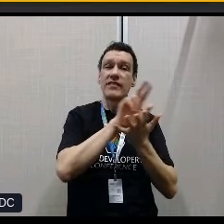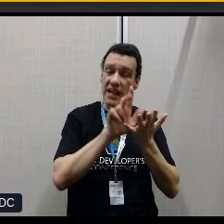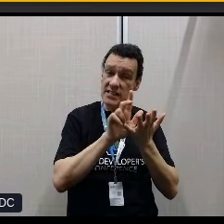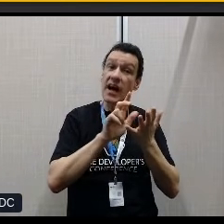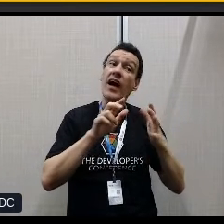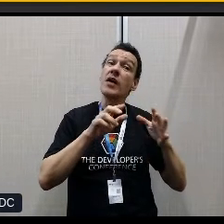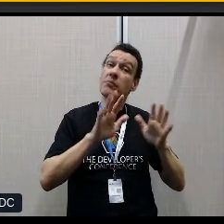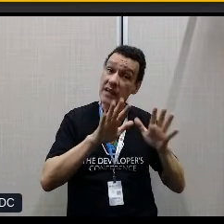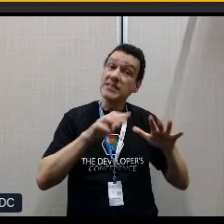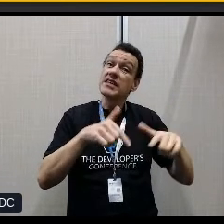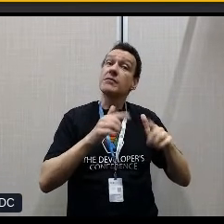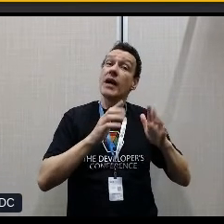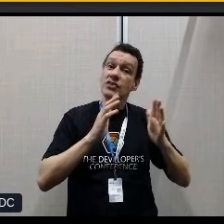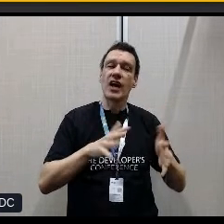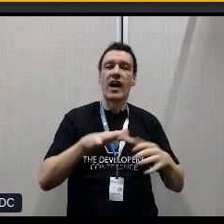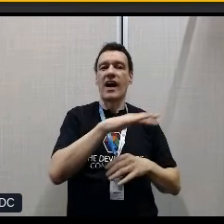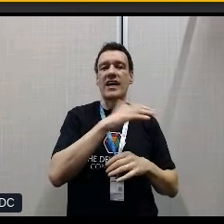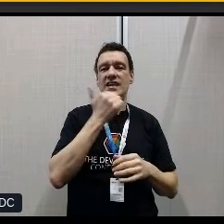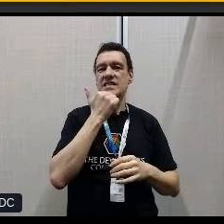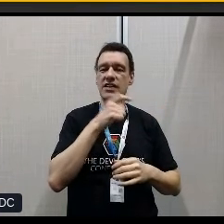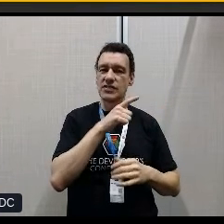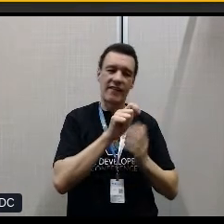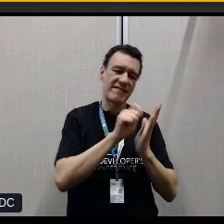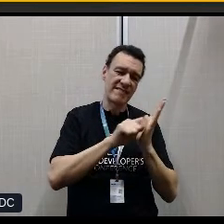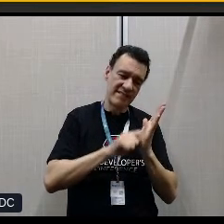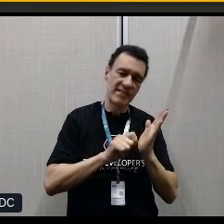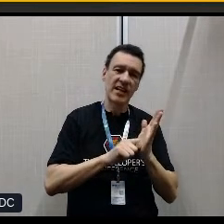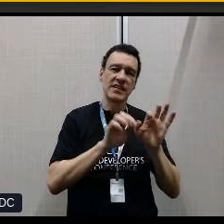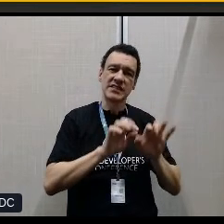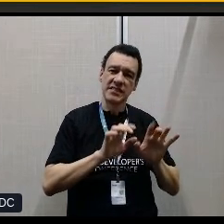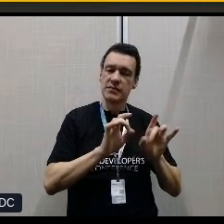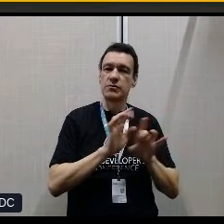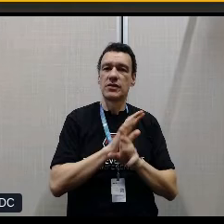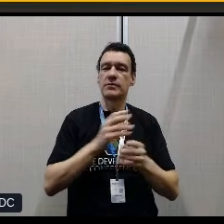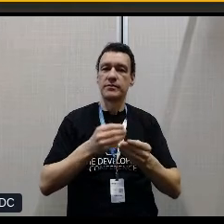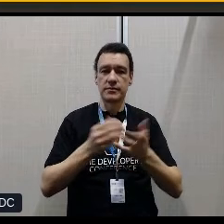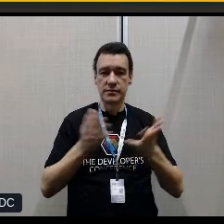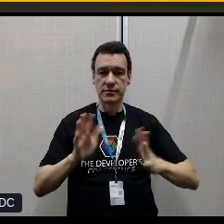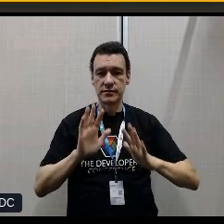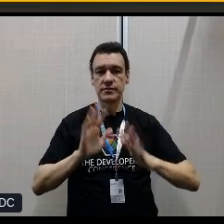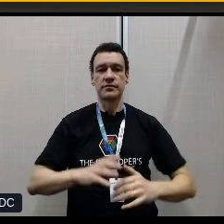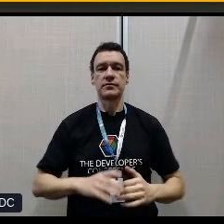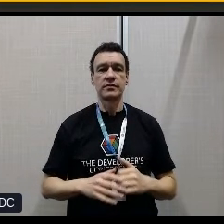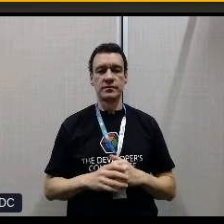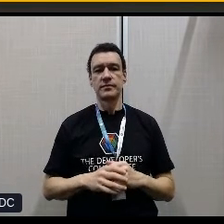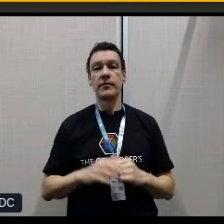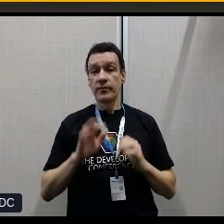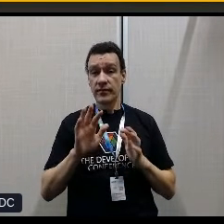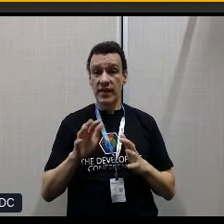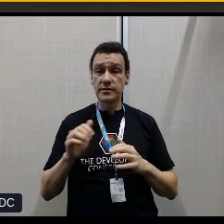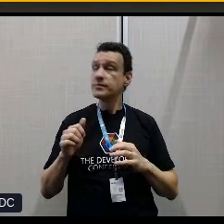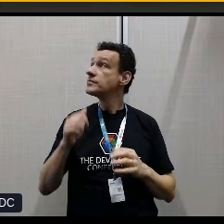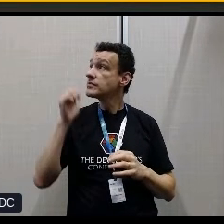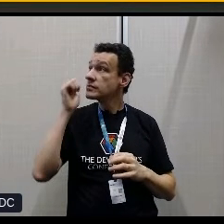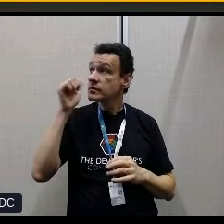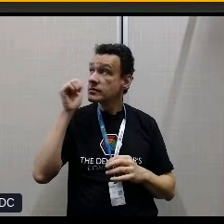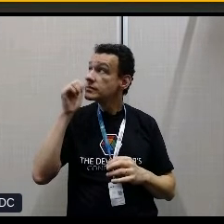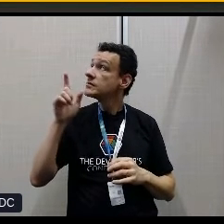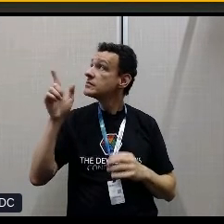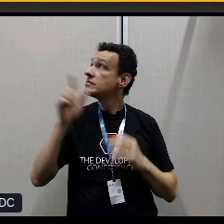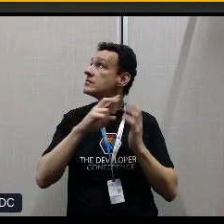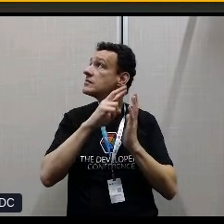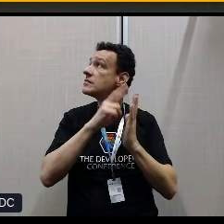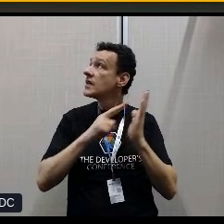Então, podem só colocar meu nome lá, Sandiara Pérez é um nome um tanto incomum, e ler o estudo aí na íntegra, tá? Até mesmo